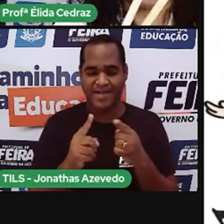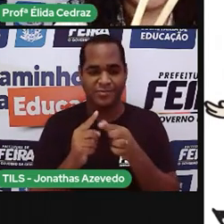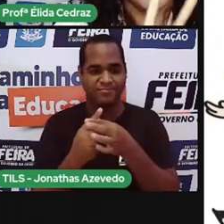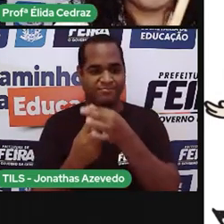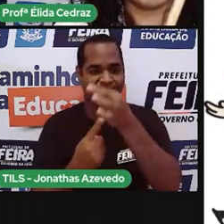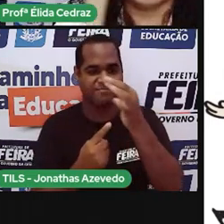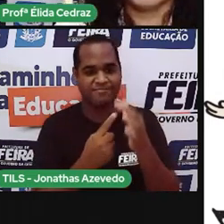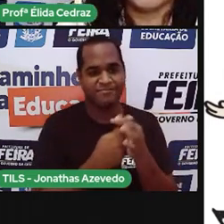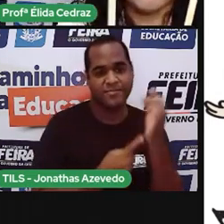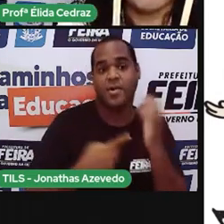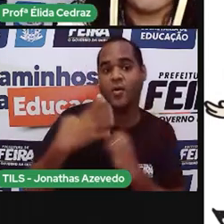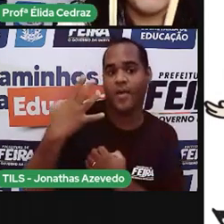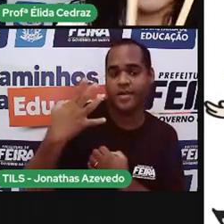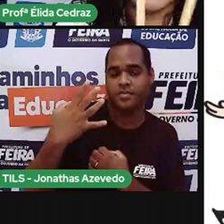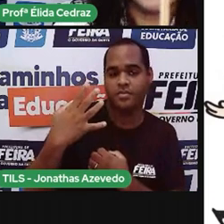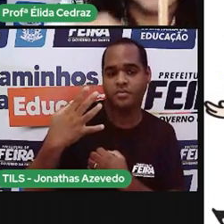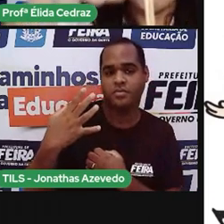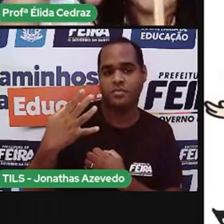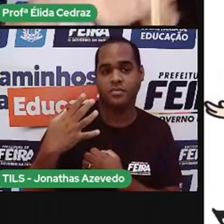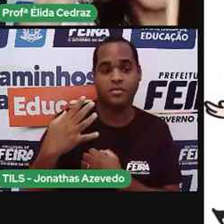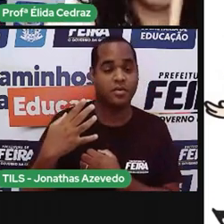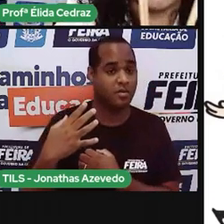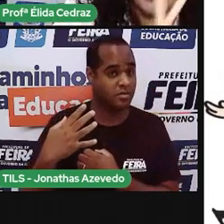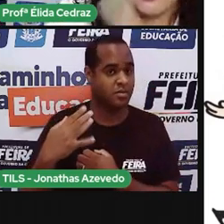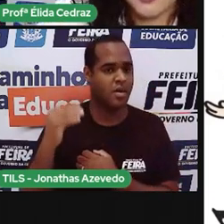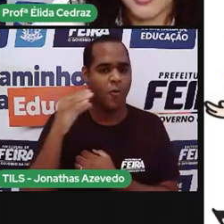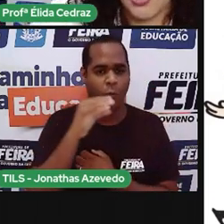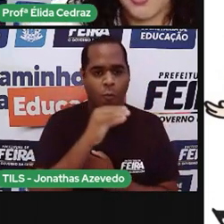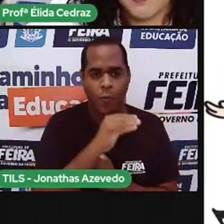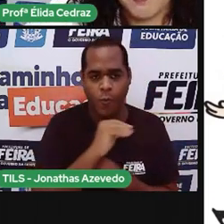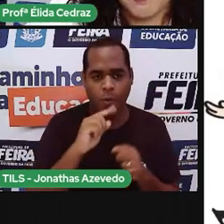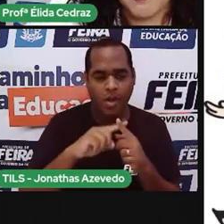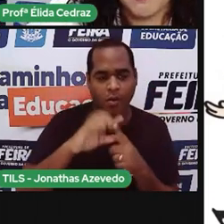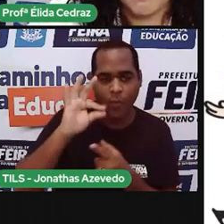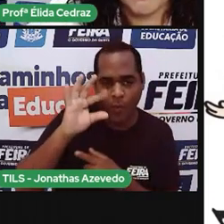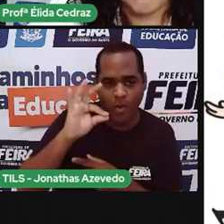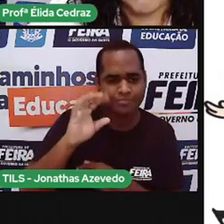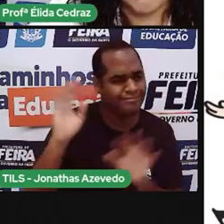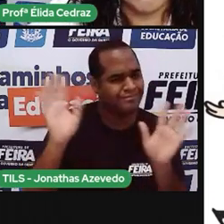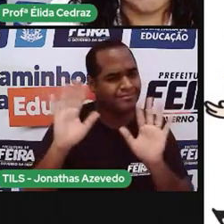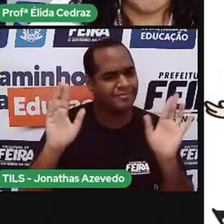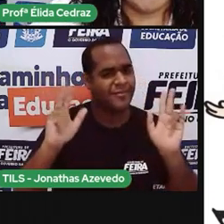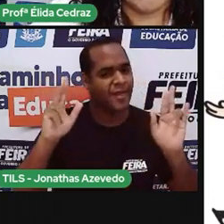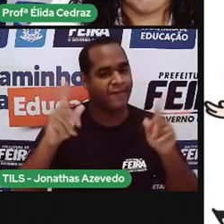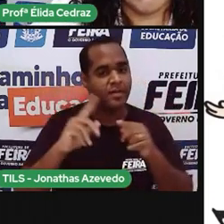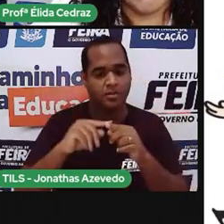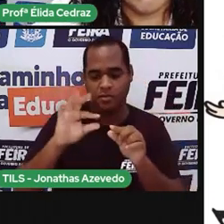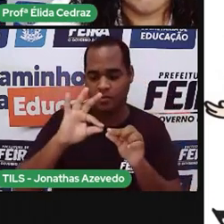churrasco a pra não coloca o colar quente não eu passei duré aqui ó